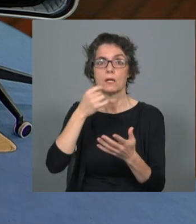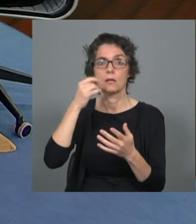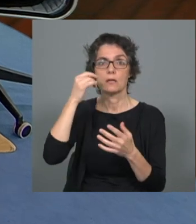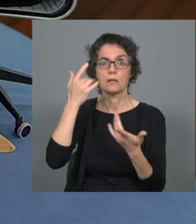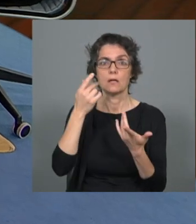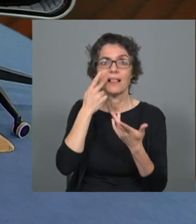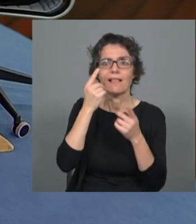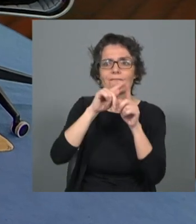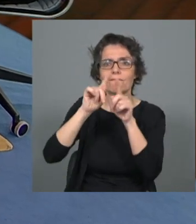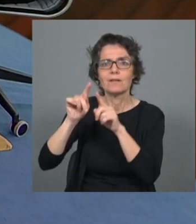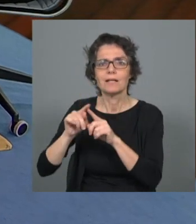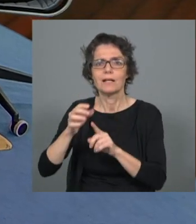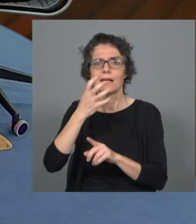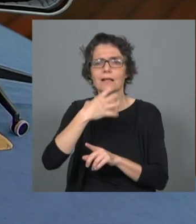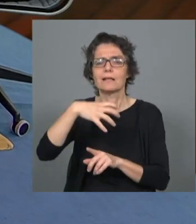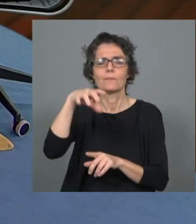do grito dos pobres.